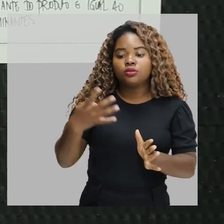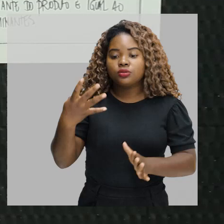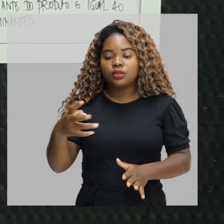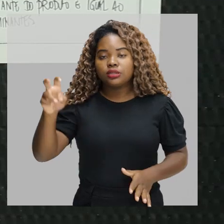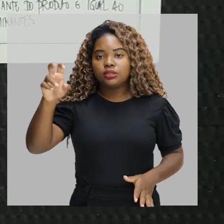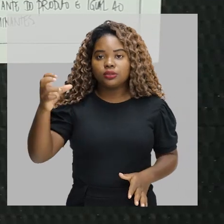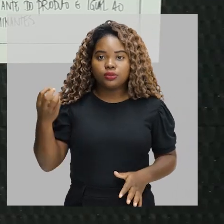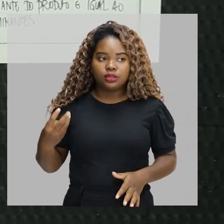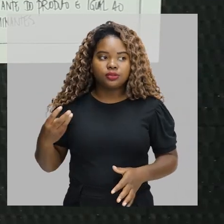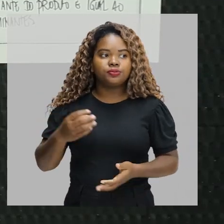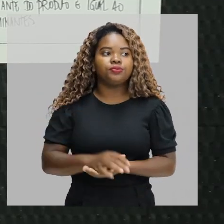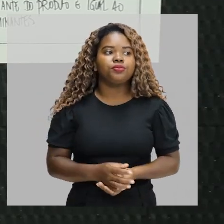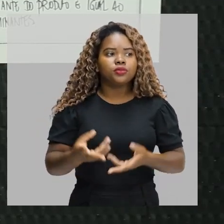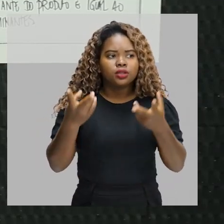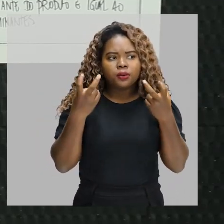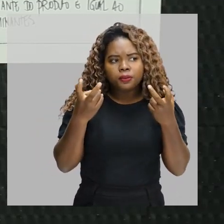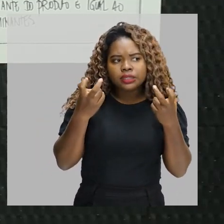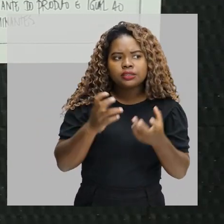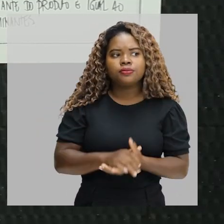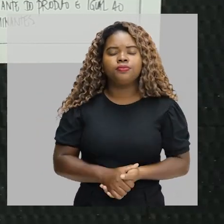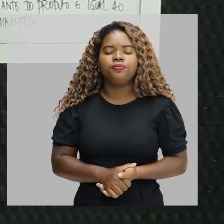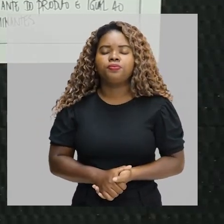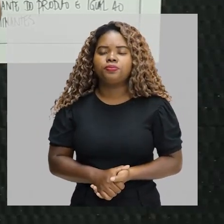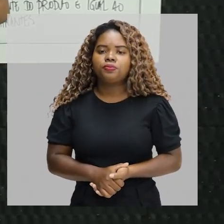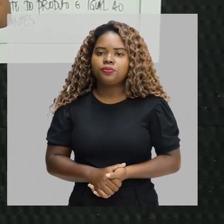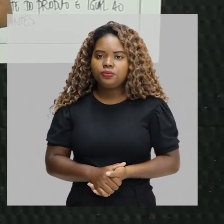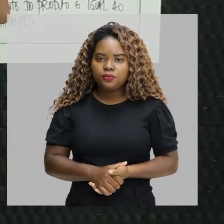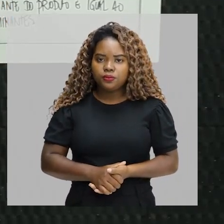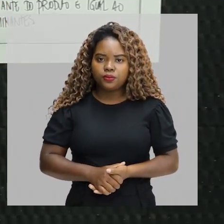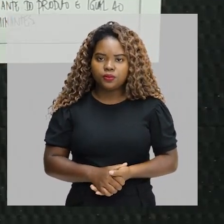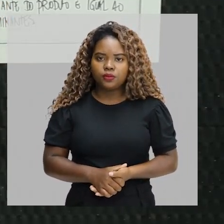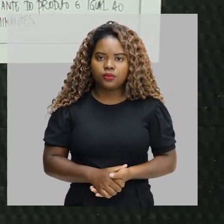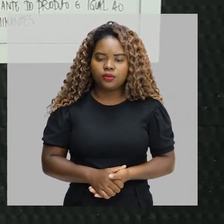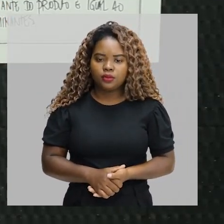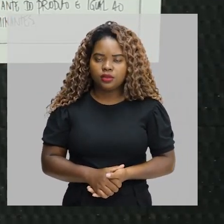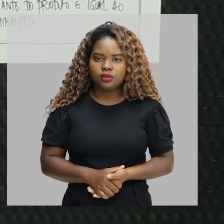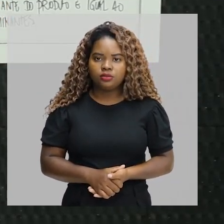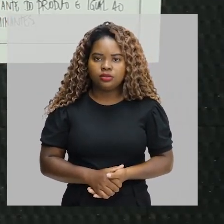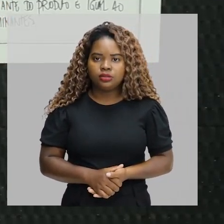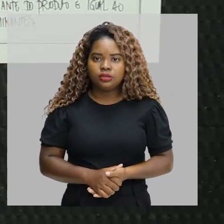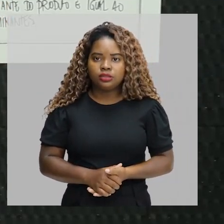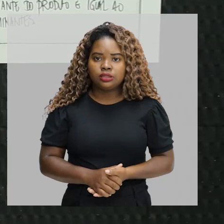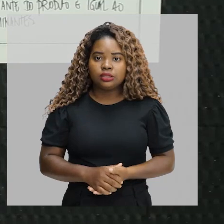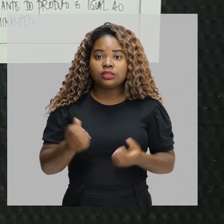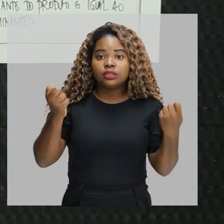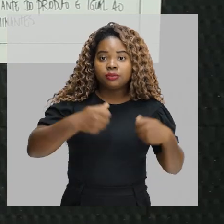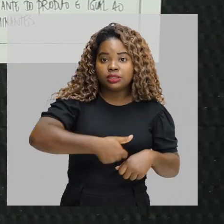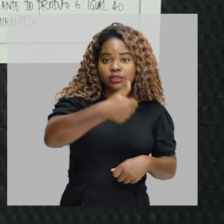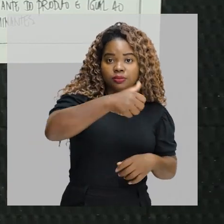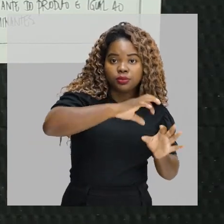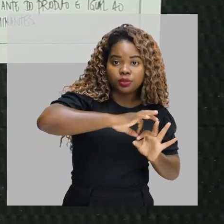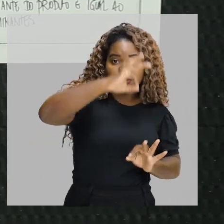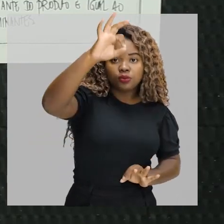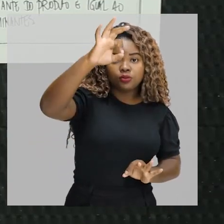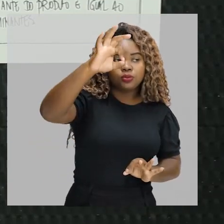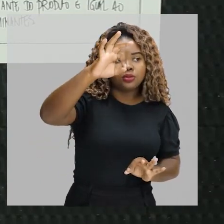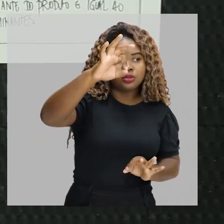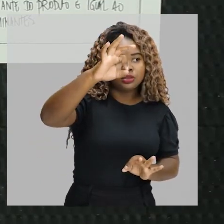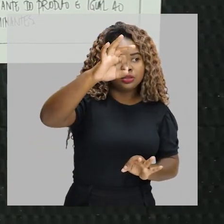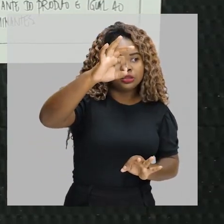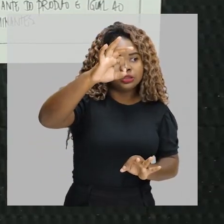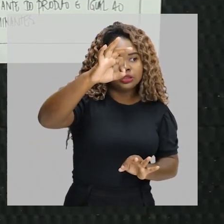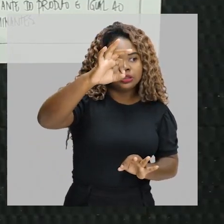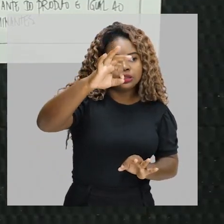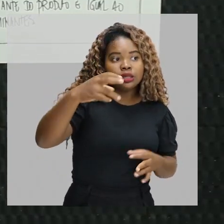Ó. Então, perceba que essa matriz aí, ela possui essa primeira coluna igual a essa.